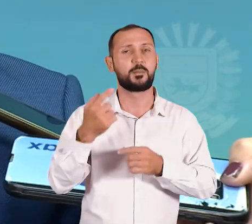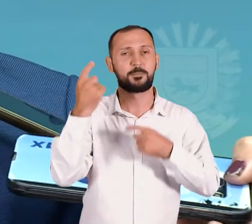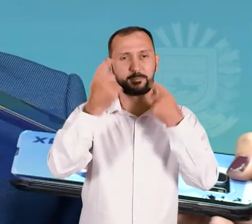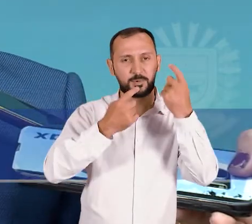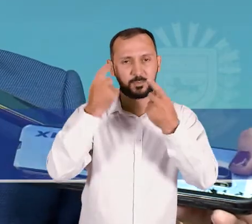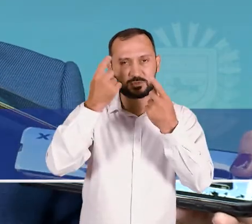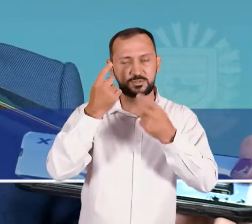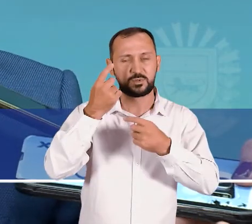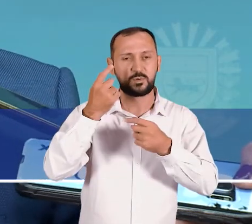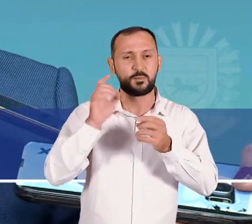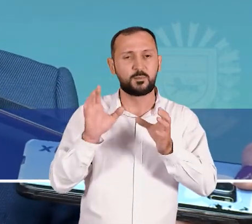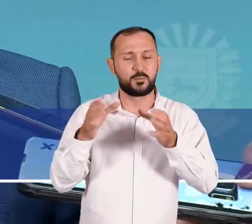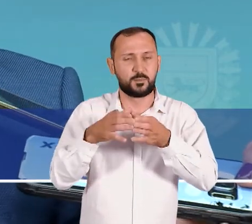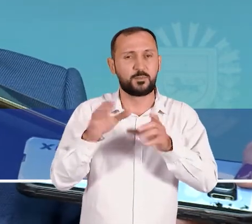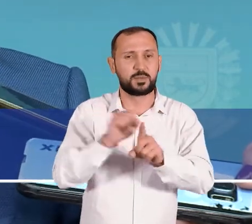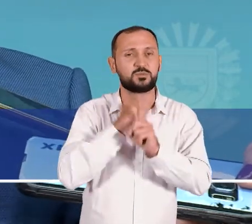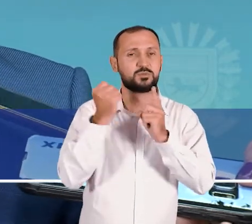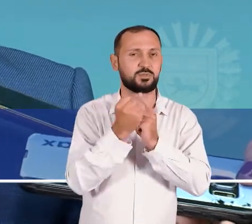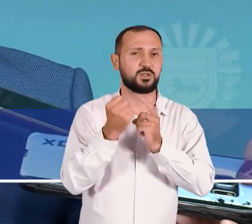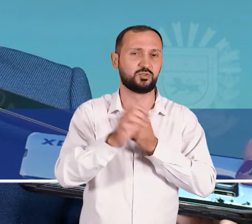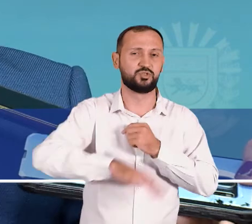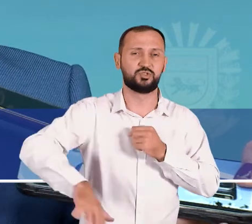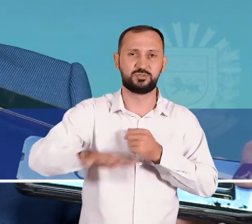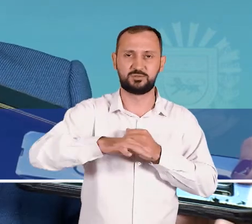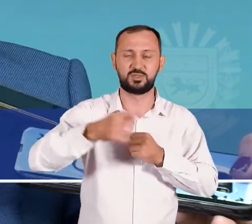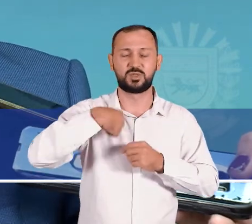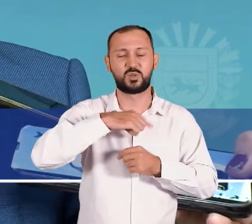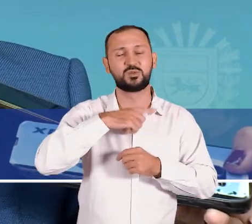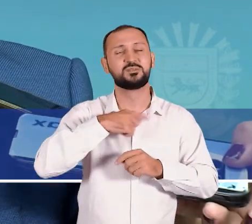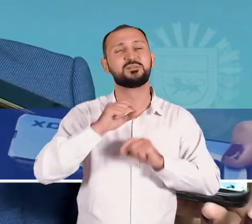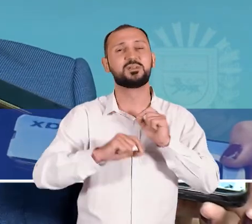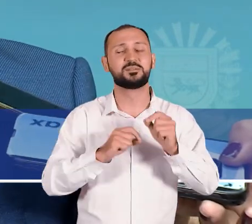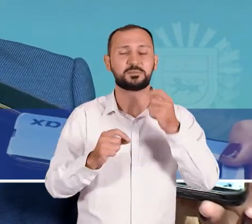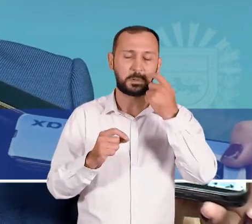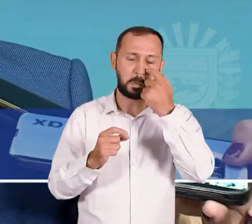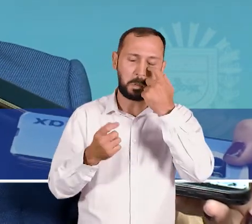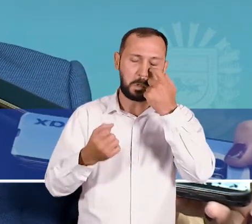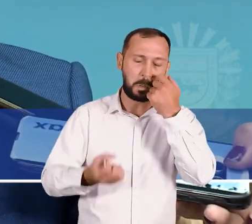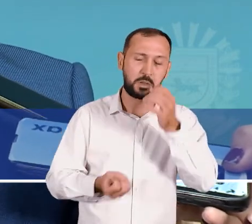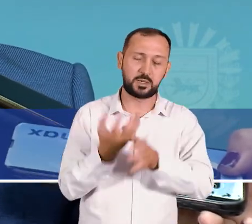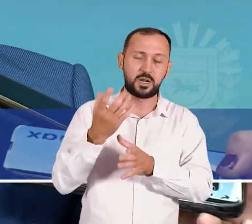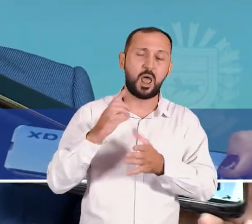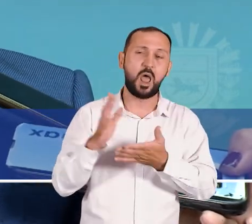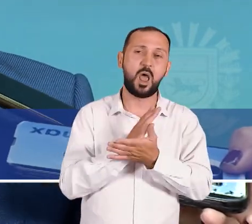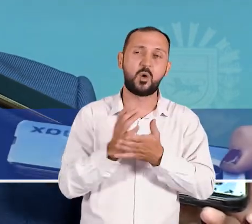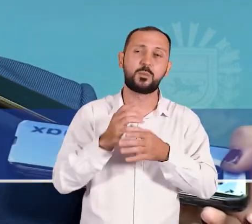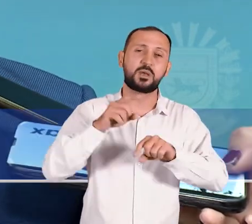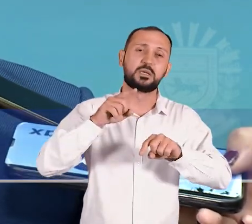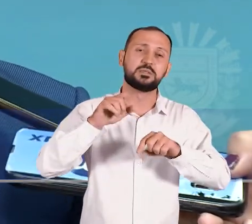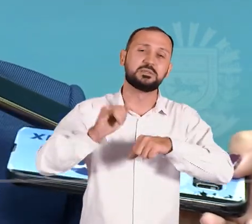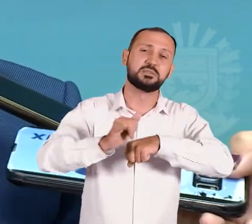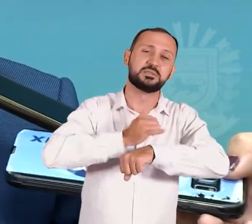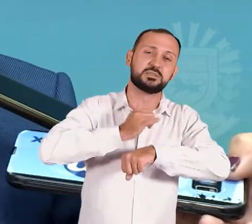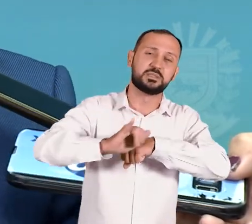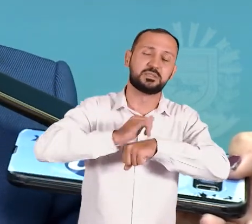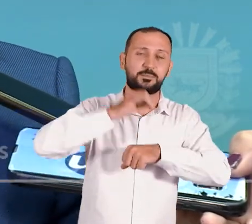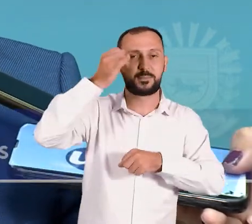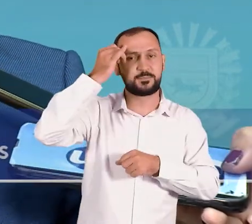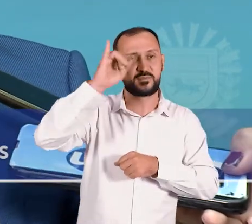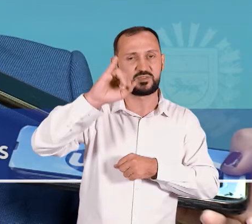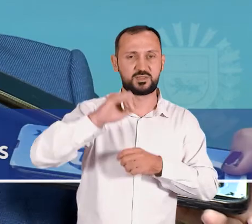uma preocupação enorme, né, para toda a sociedade, e nós aqui temos que criar medidas